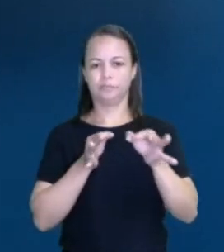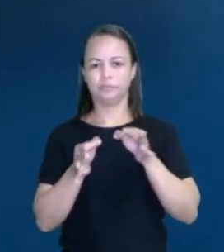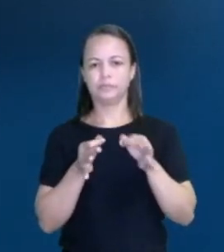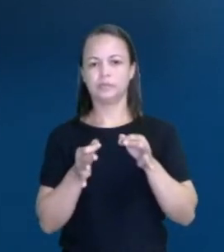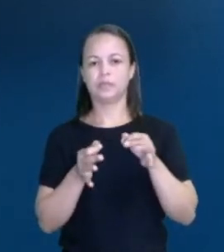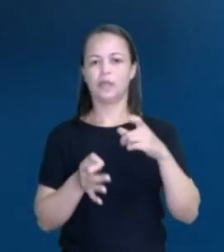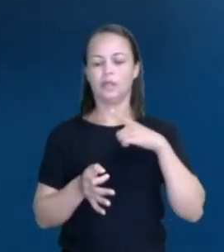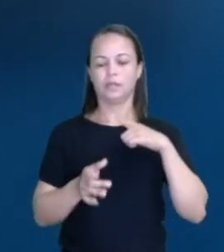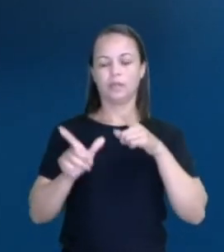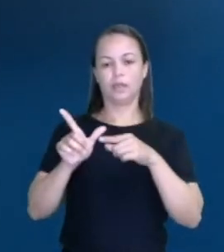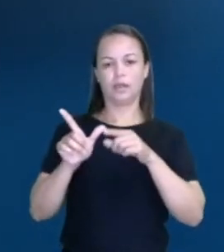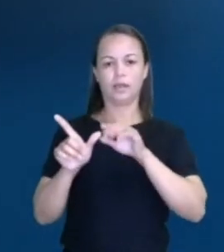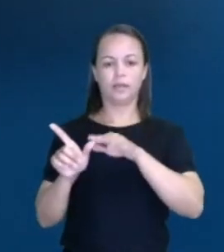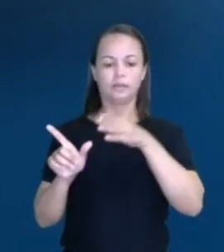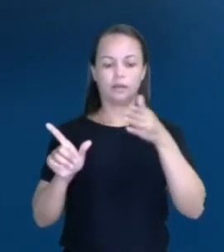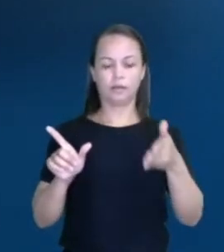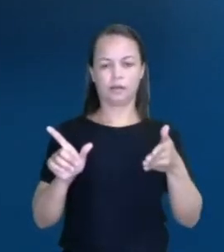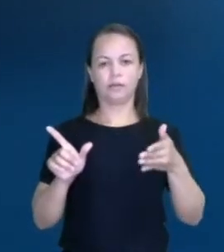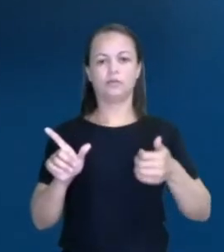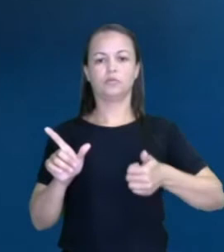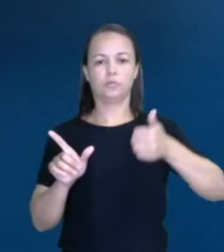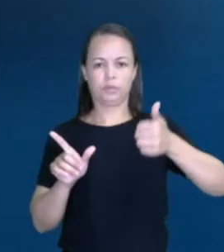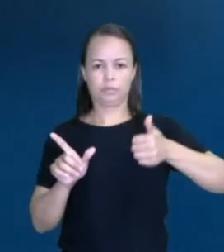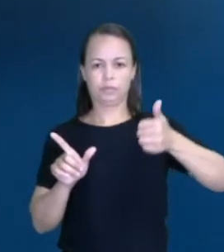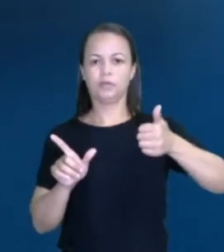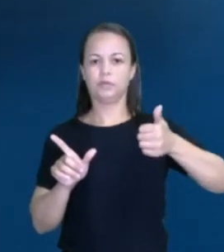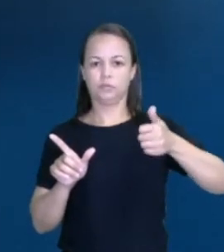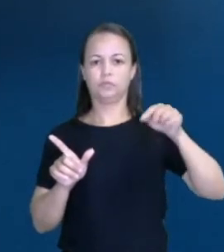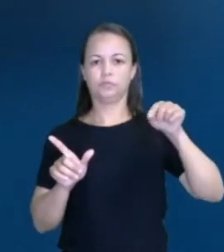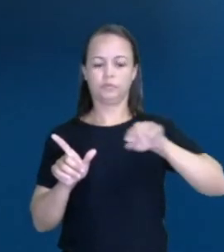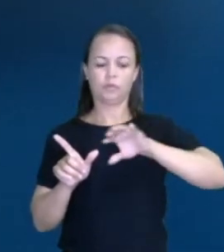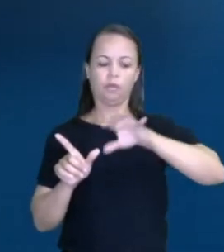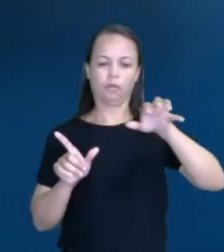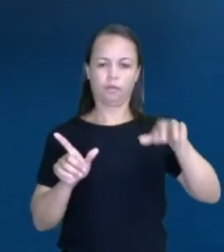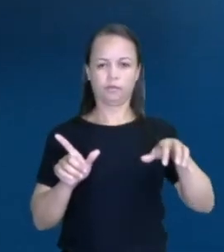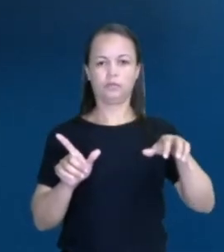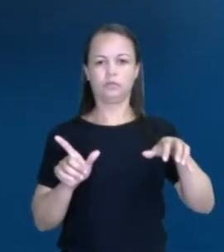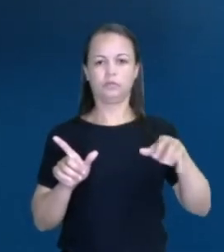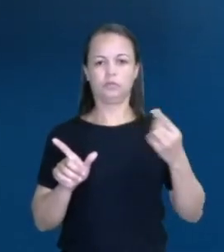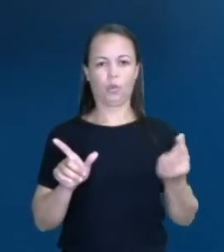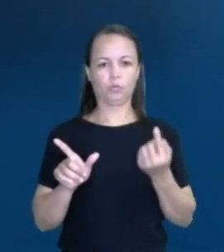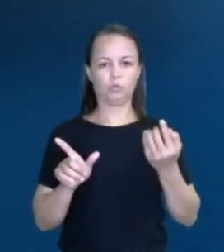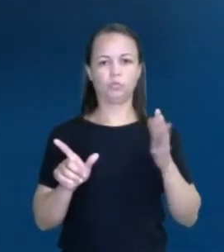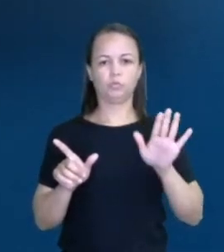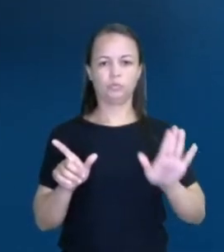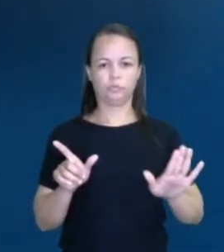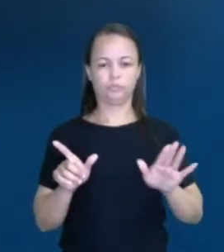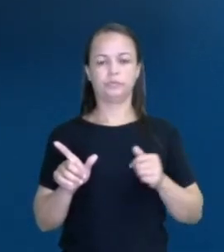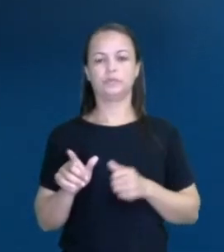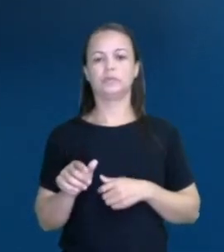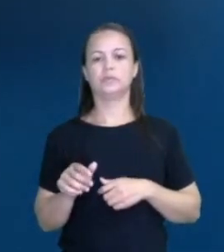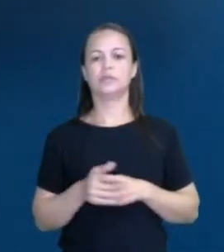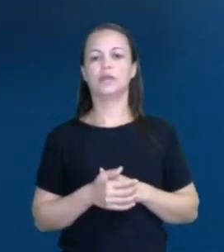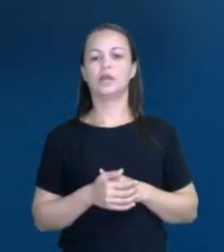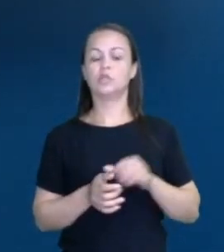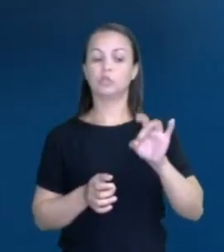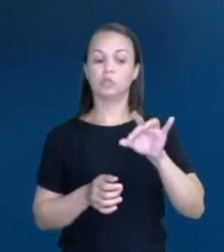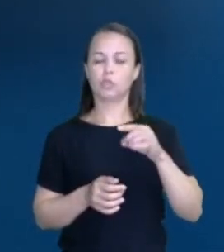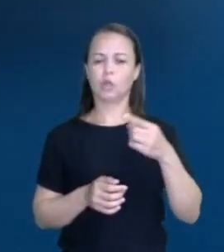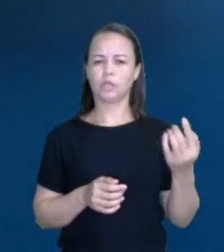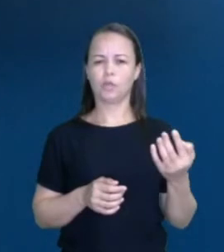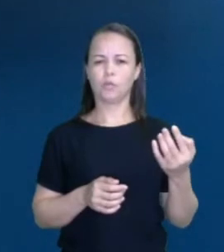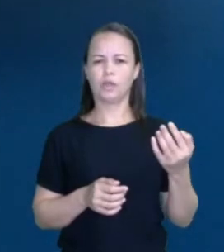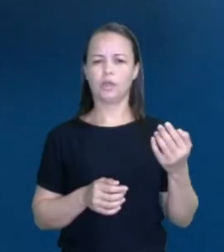quem tem letra? O y, vou deixar meu yzinho aqui no primeiro membro. Só tem ele com